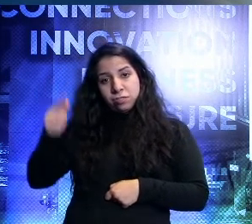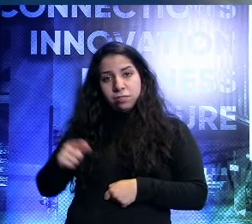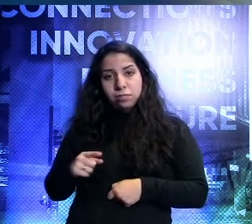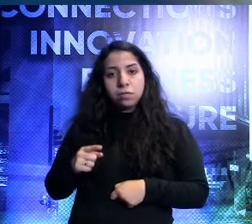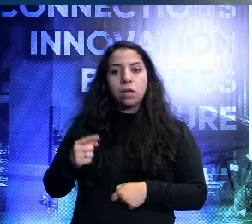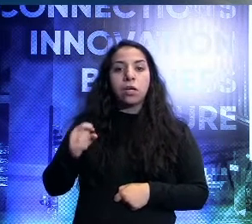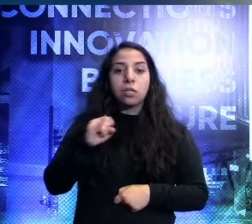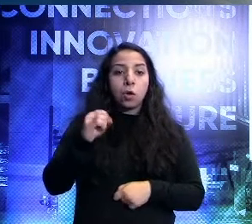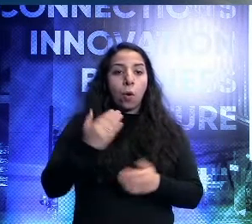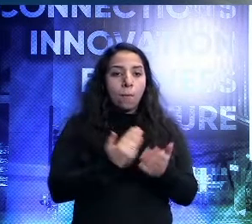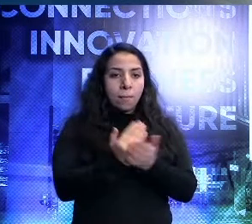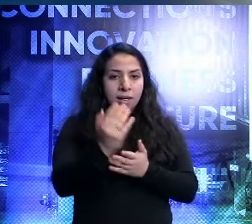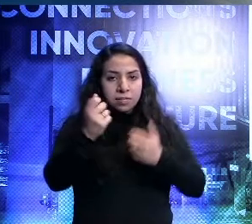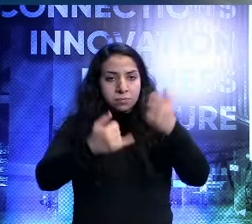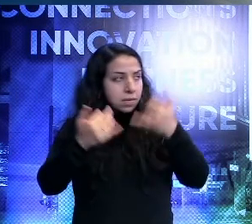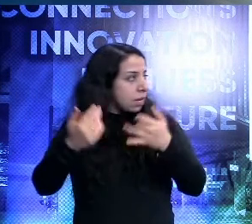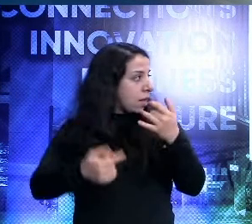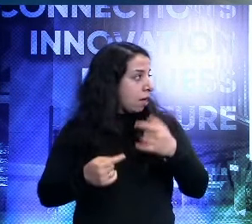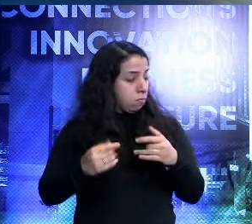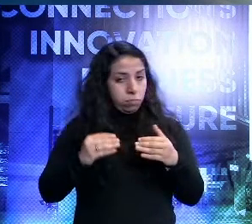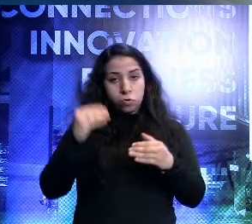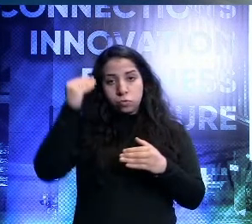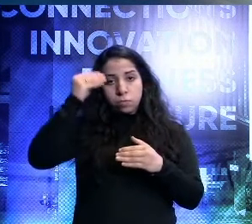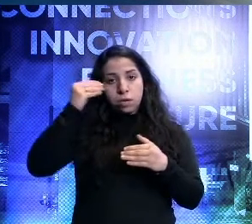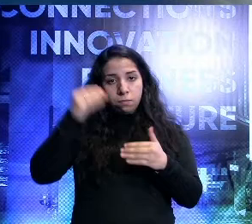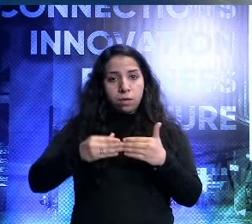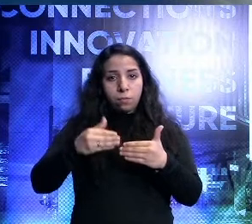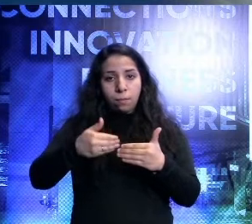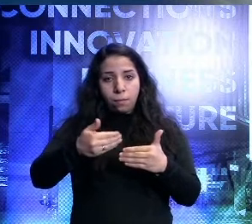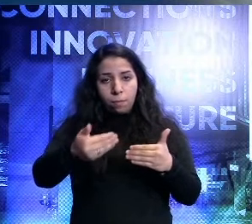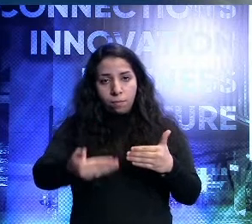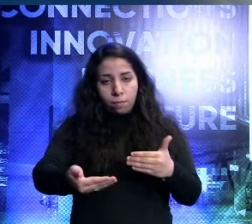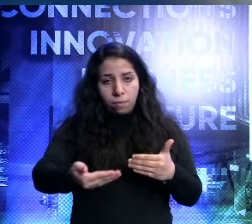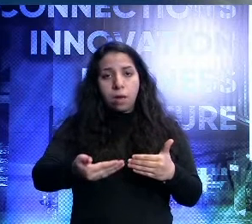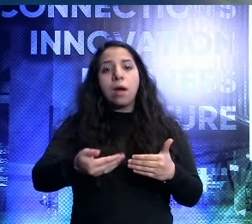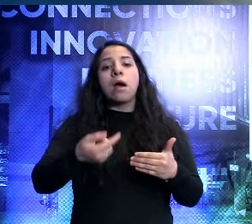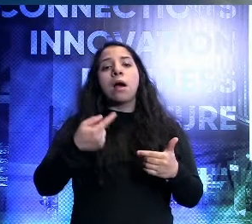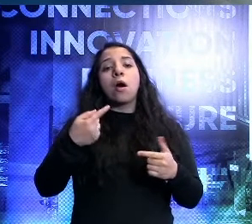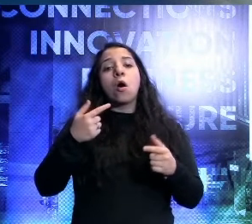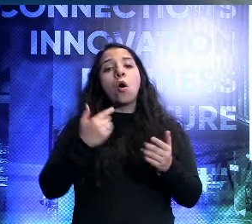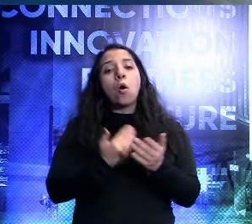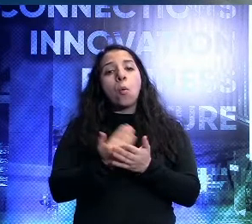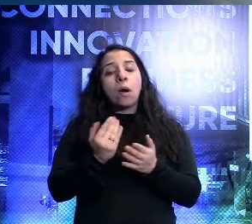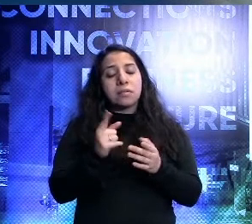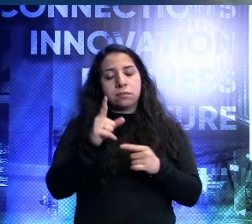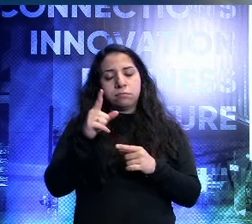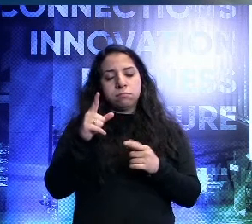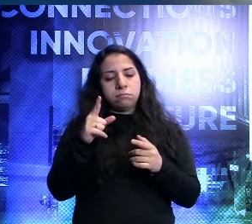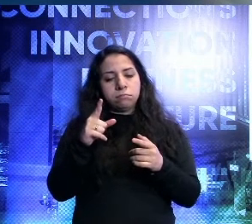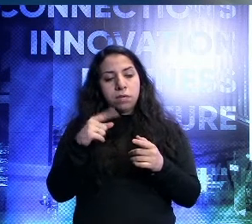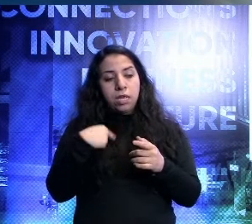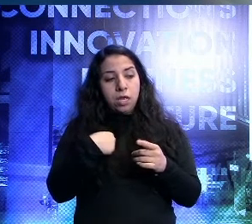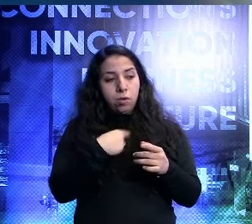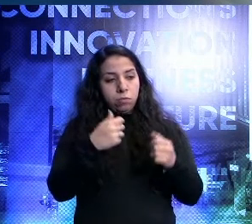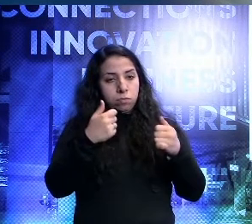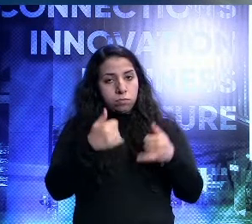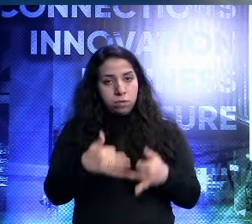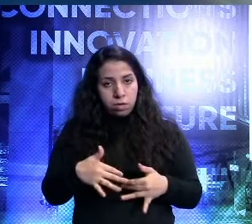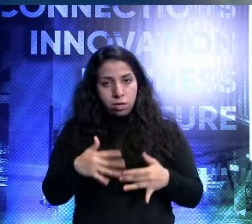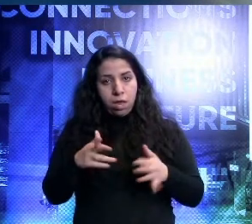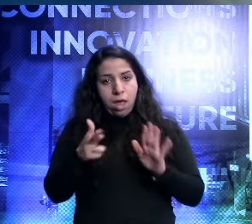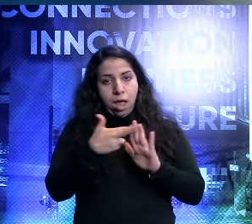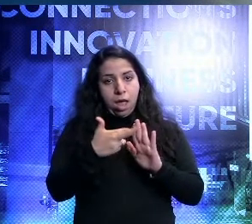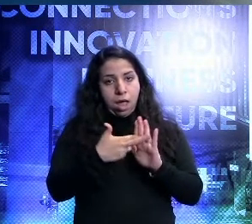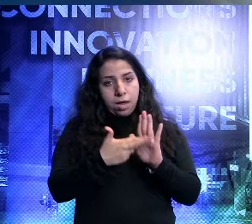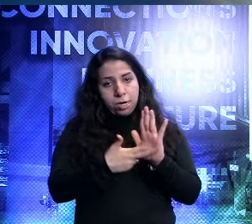fato, a gente faz isso normalmente num Game Day, né? E eu consolidei aqui o que eu chamei de regras de ouro,